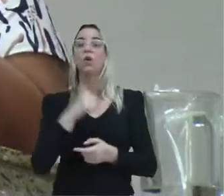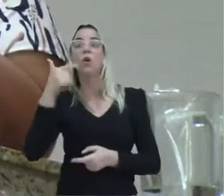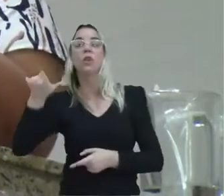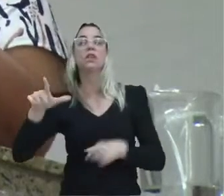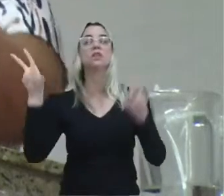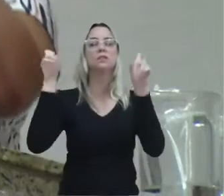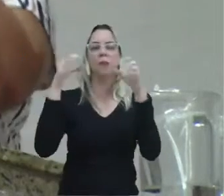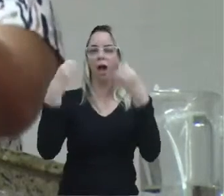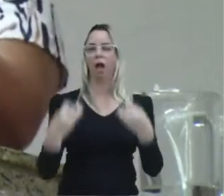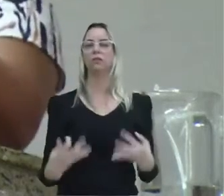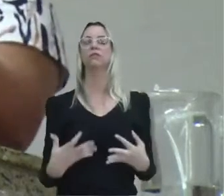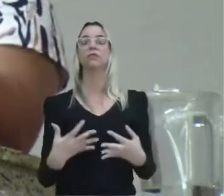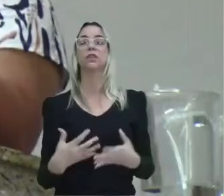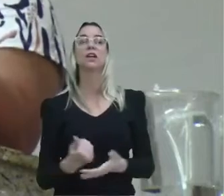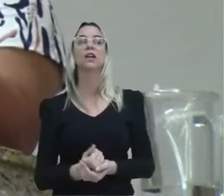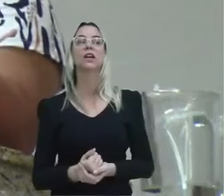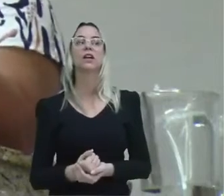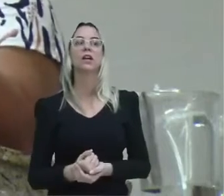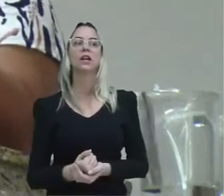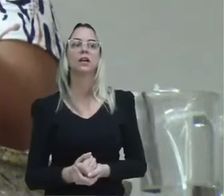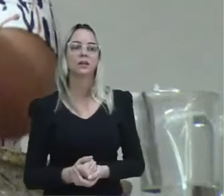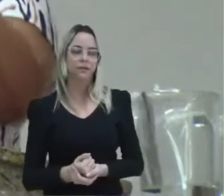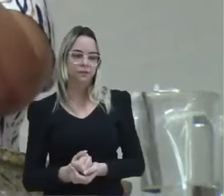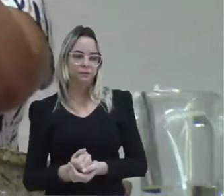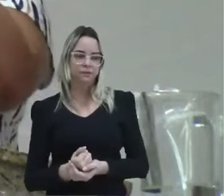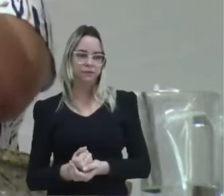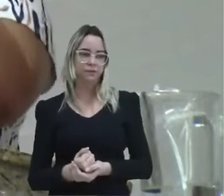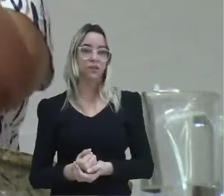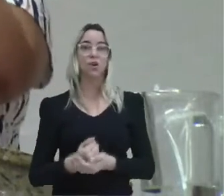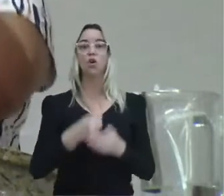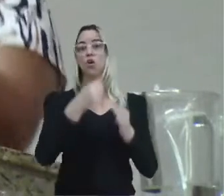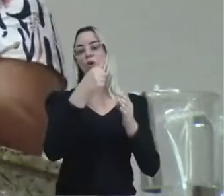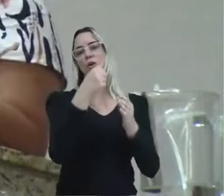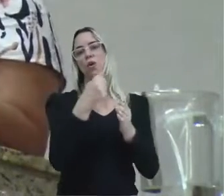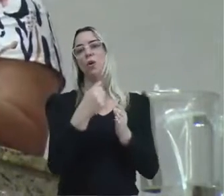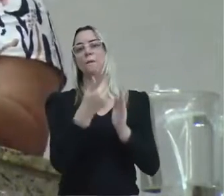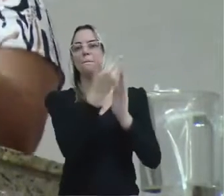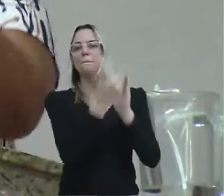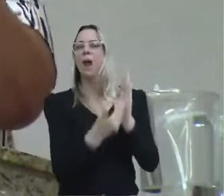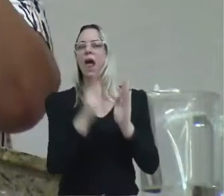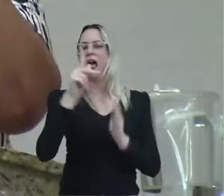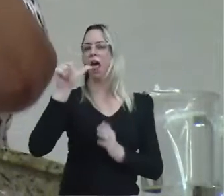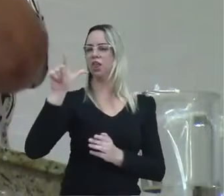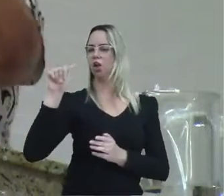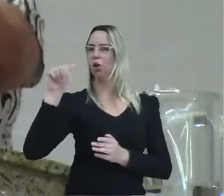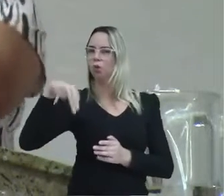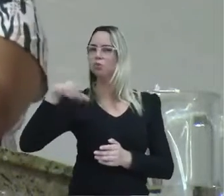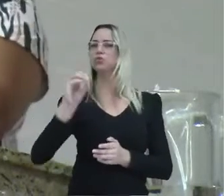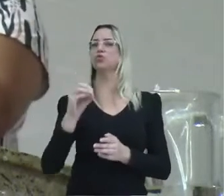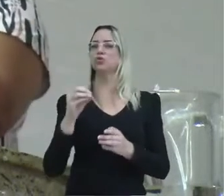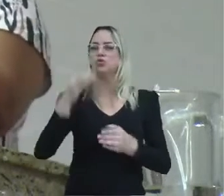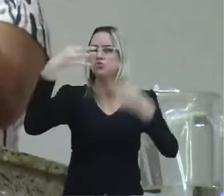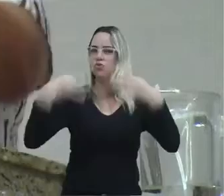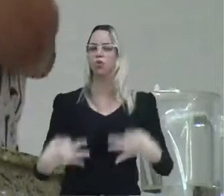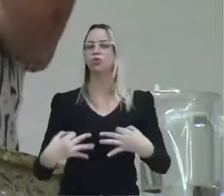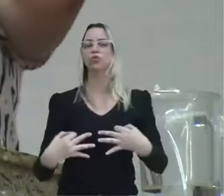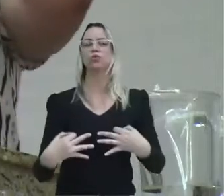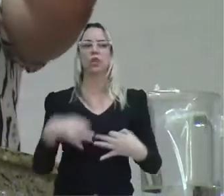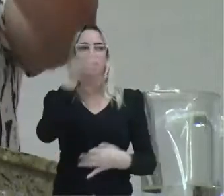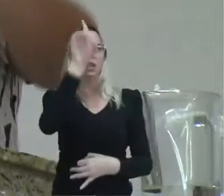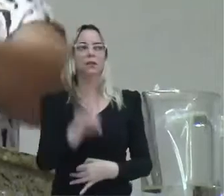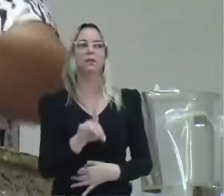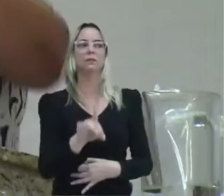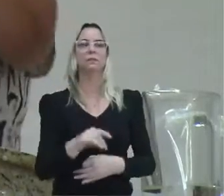E outra coisa, esse plano, ele é justo, ele é digno.